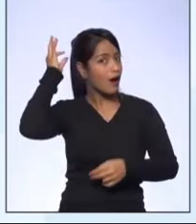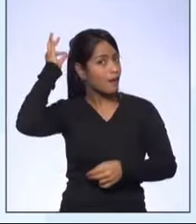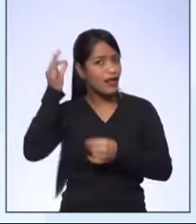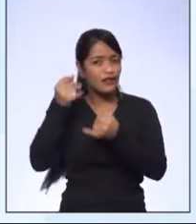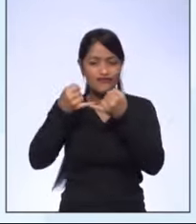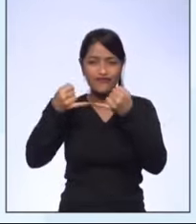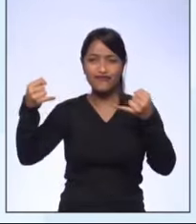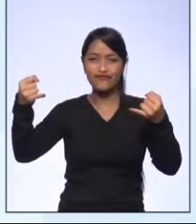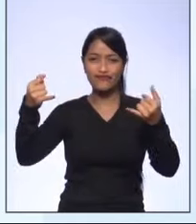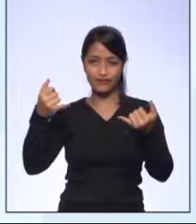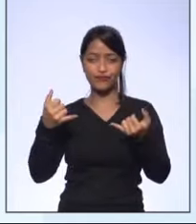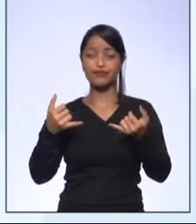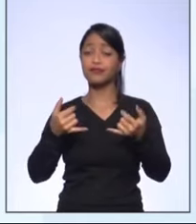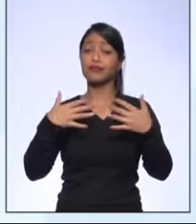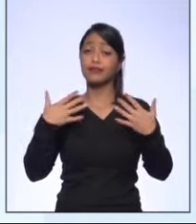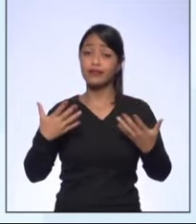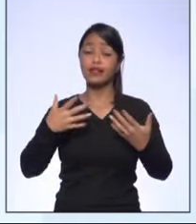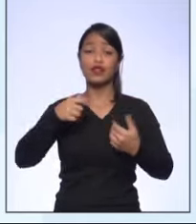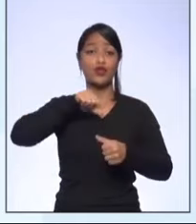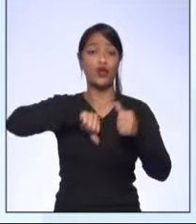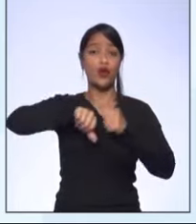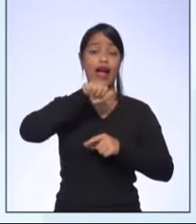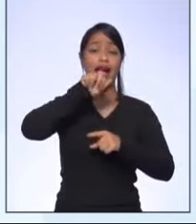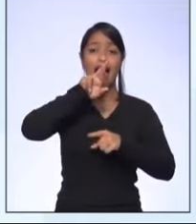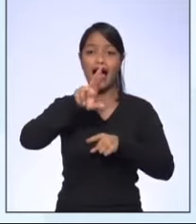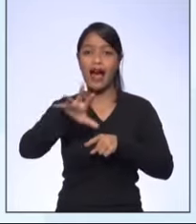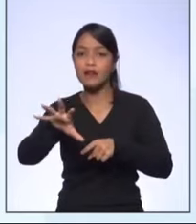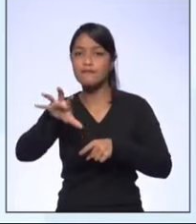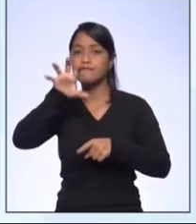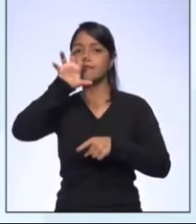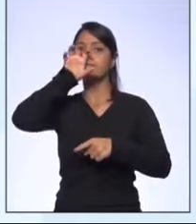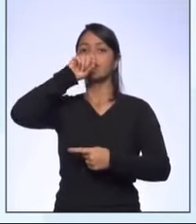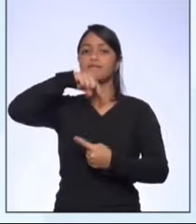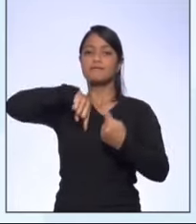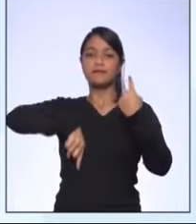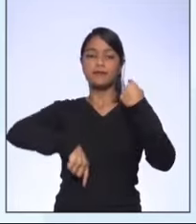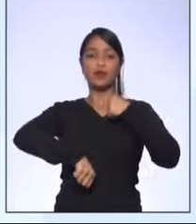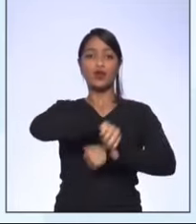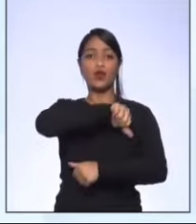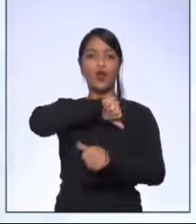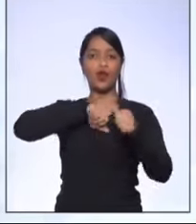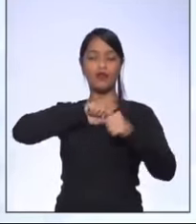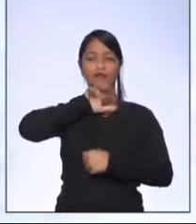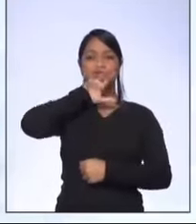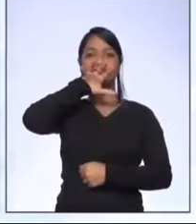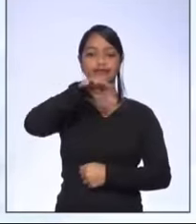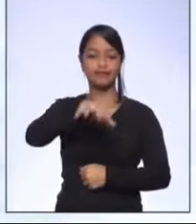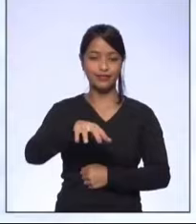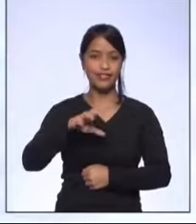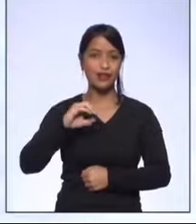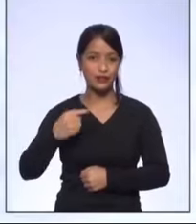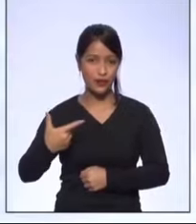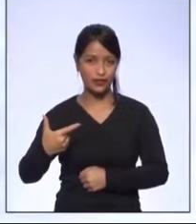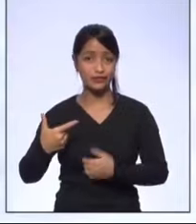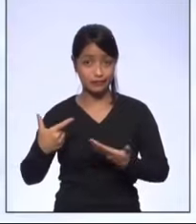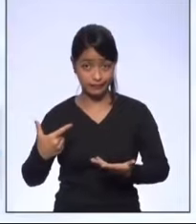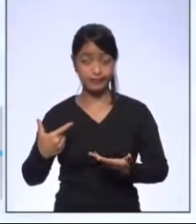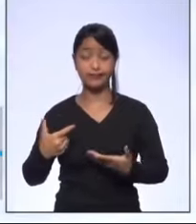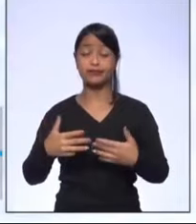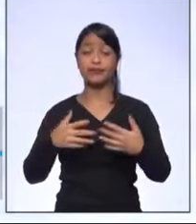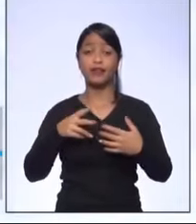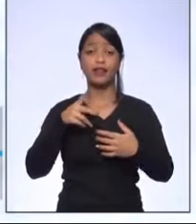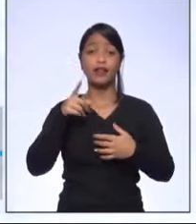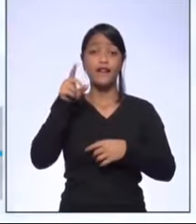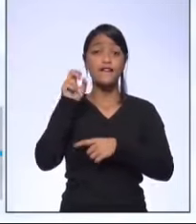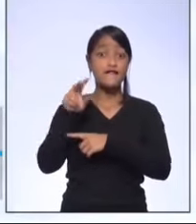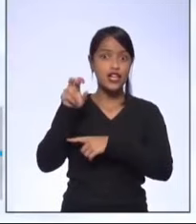acontece a troca gasosa, numa estrutura chamada alvéolo pulmonar. Gente, o vírus do coronavírus, olha só que interessante, ele